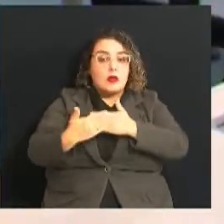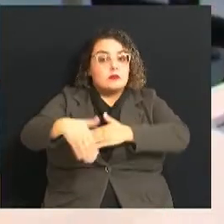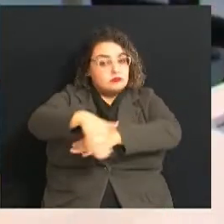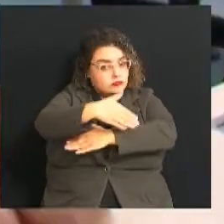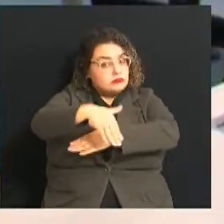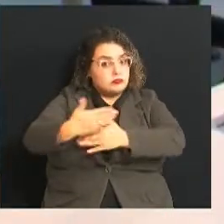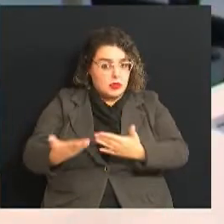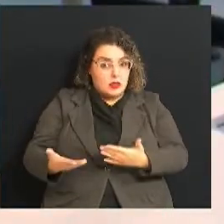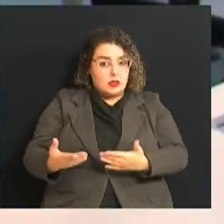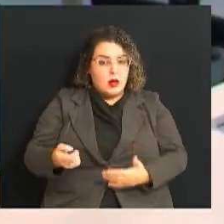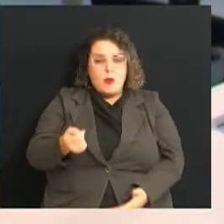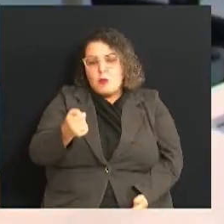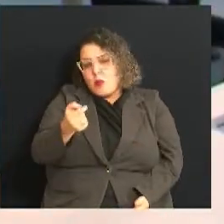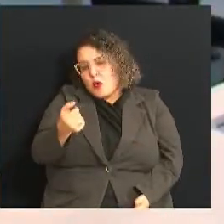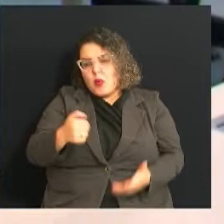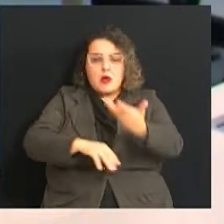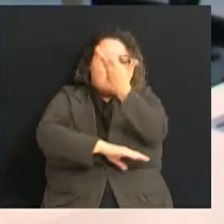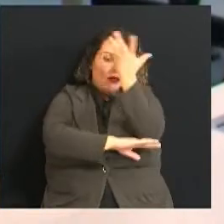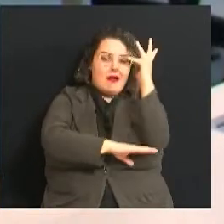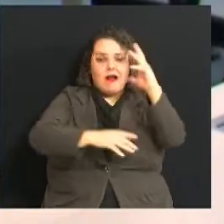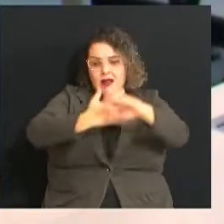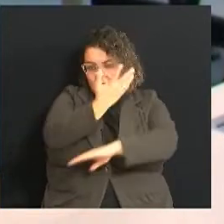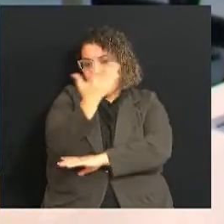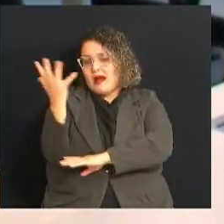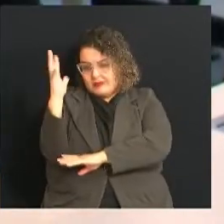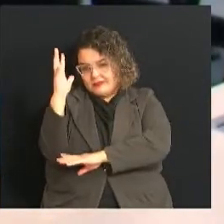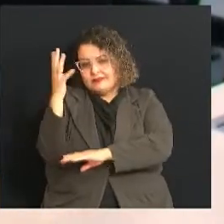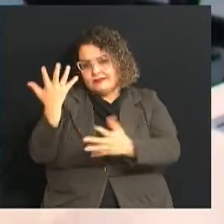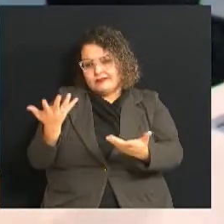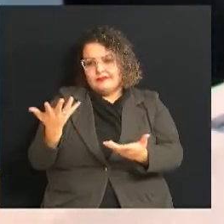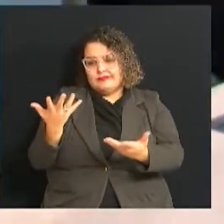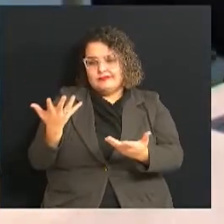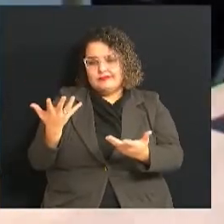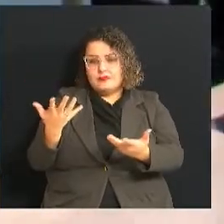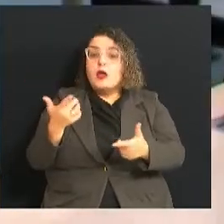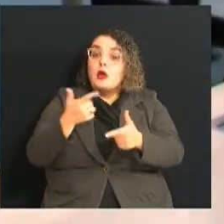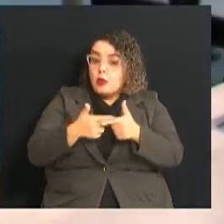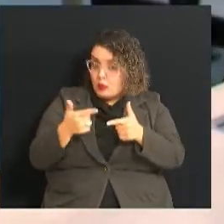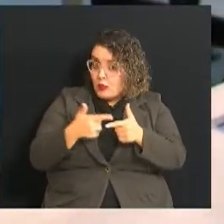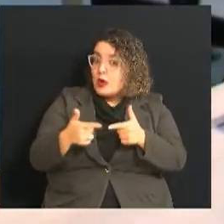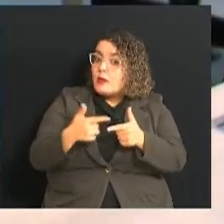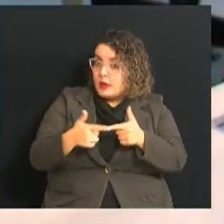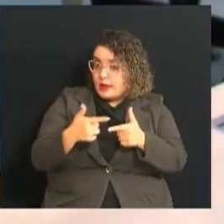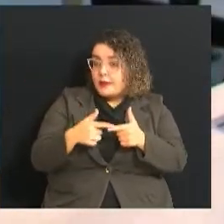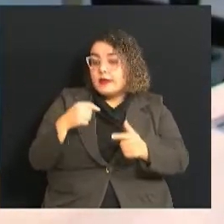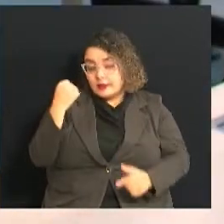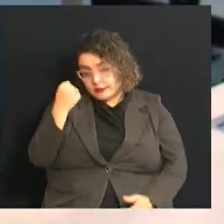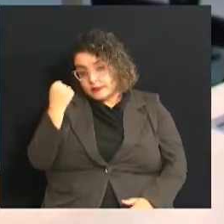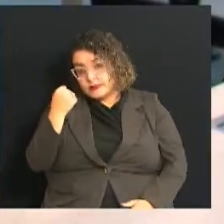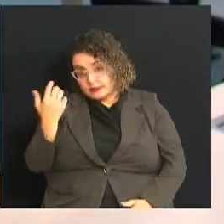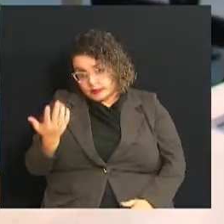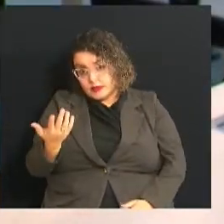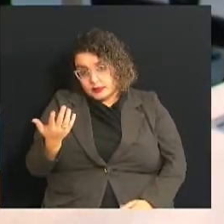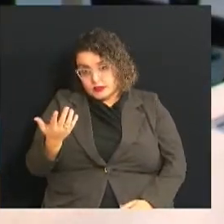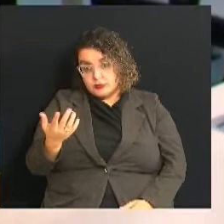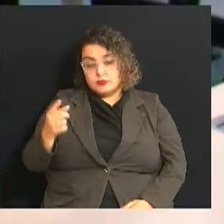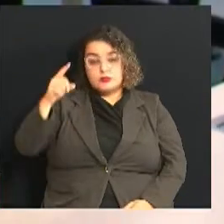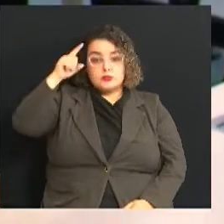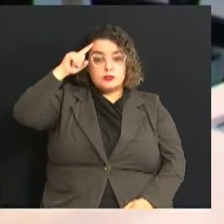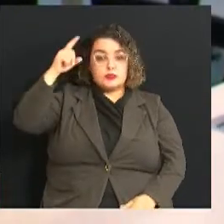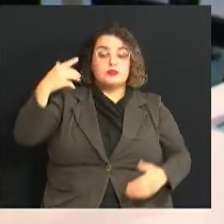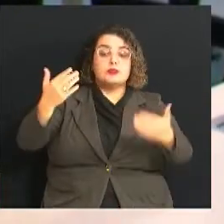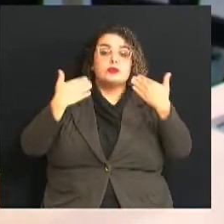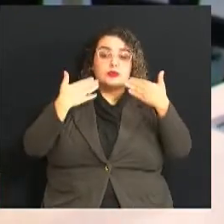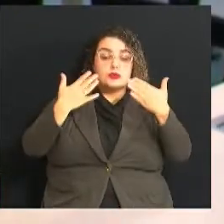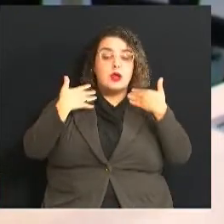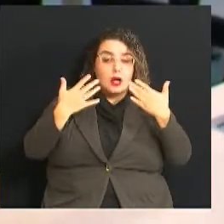que tem pouca árvore e que acaba acarretando um problema nos dias de calor, porque essas